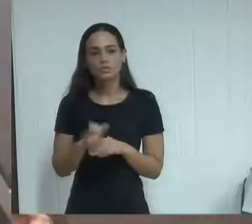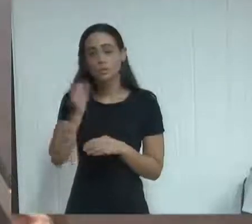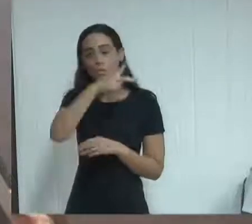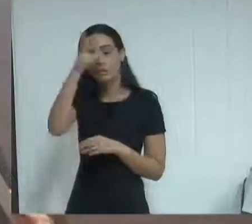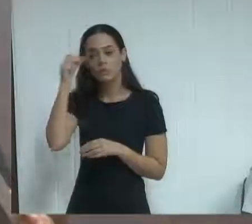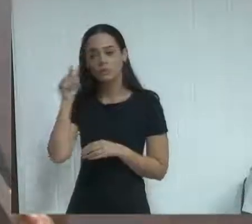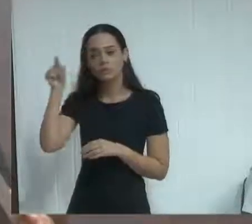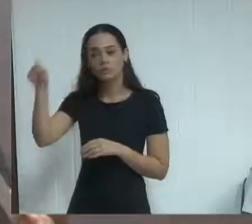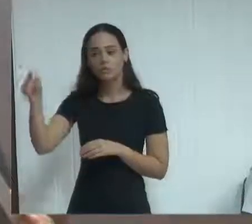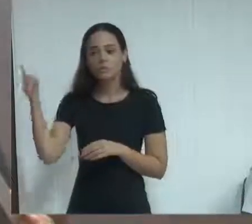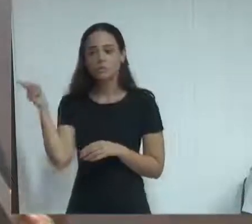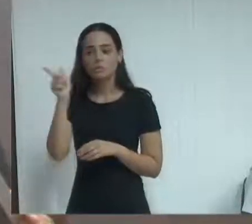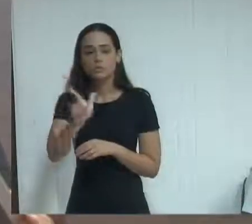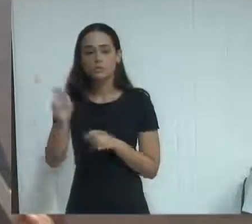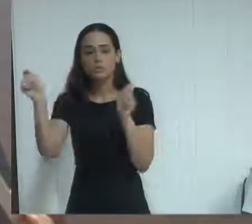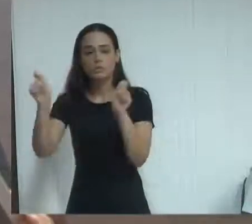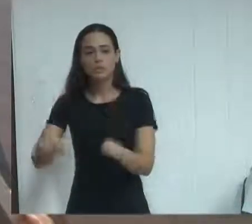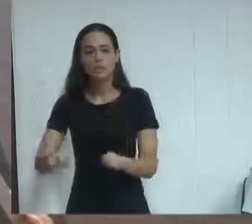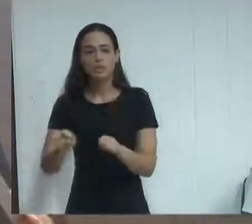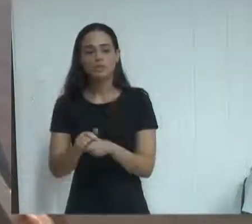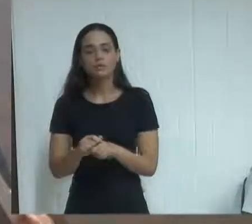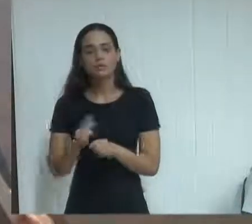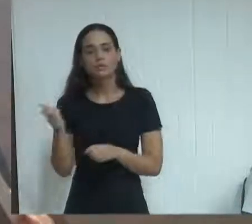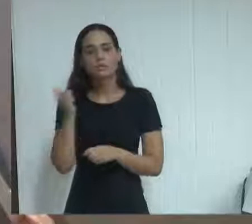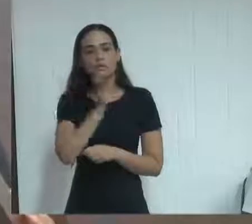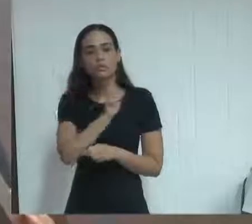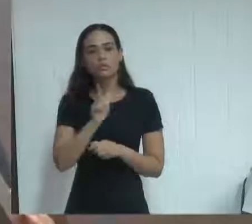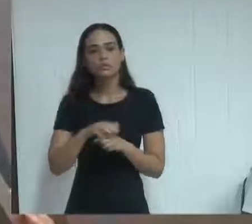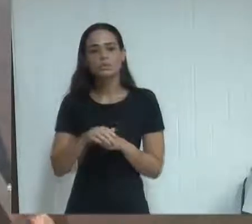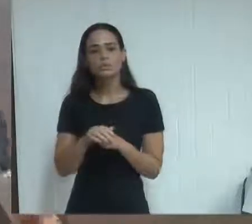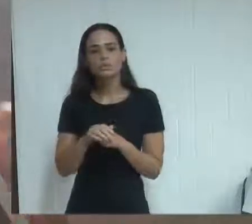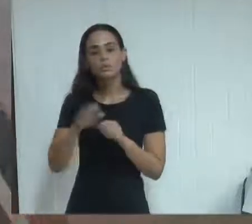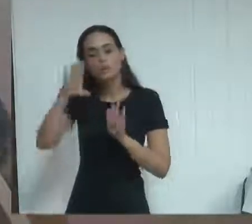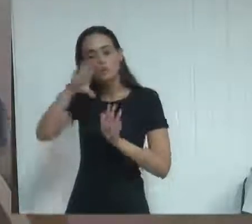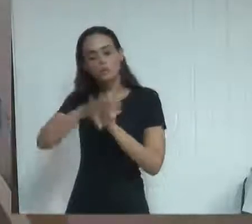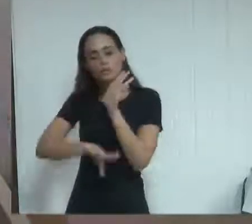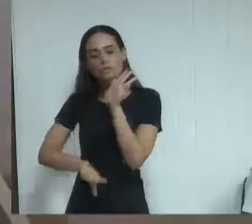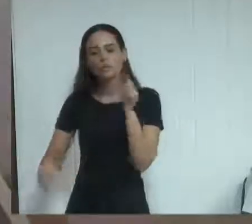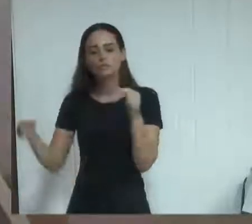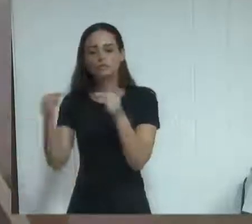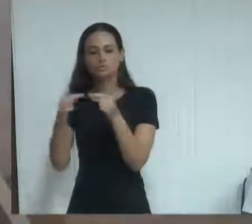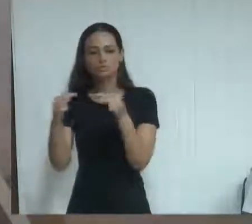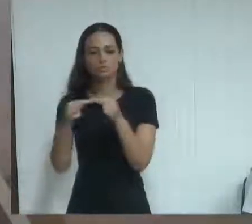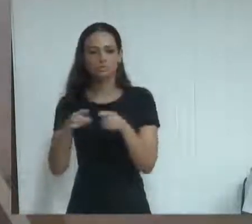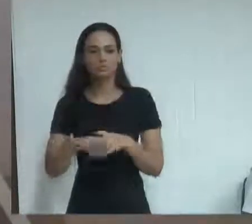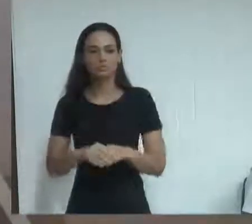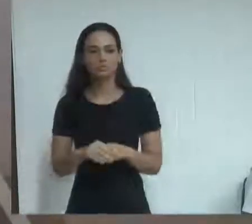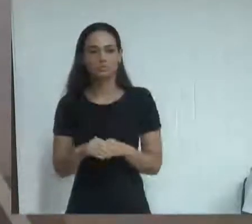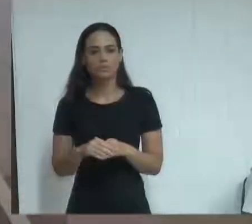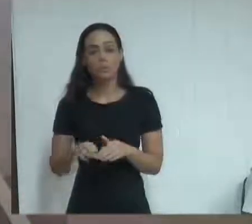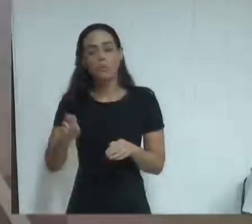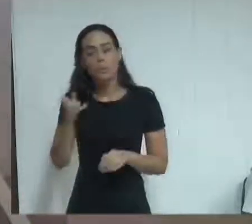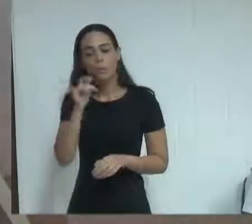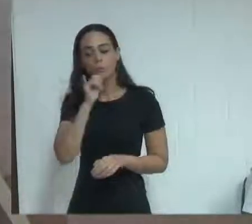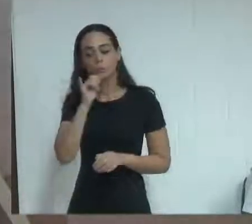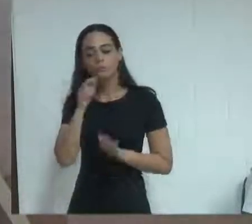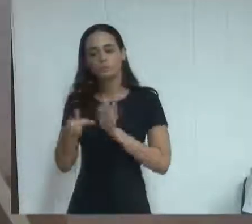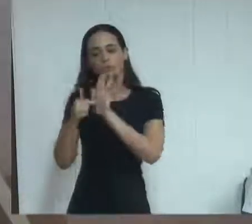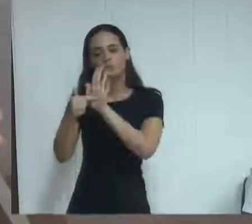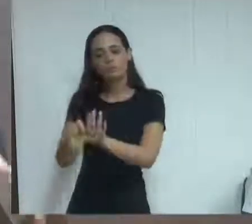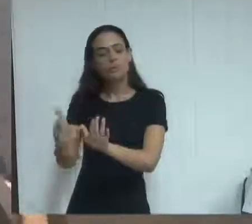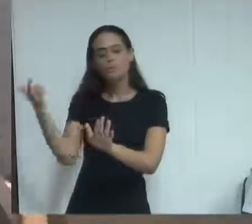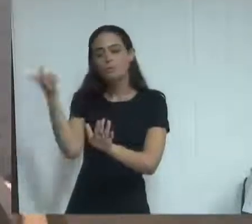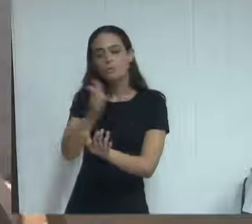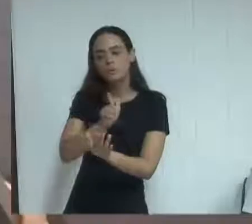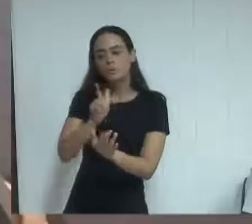estiver lá vai ter a possibilidade de melhor adequar o desconto a se aplicar. Opa, nós estamos numa situação, não conseguimos, está aqui, foi usado dinheiro nisso, naquilo, não